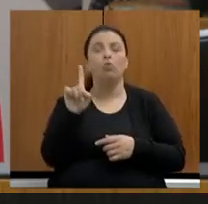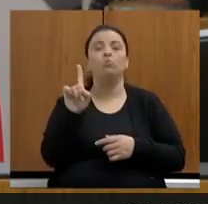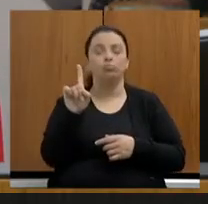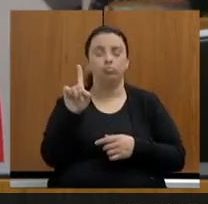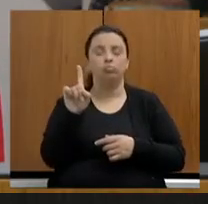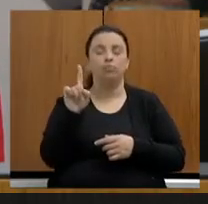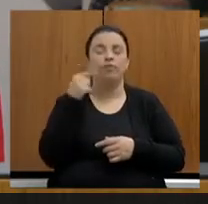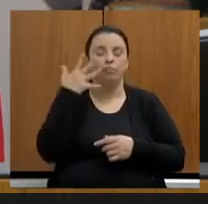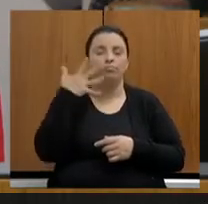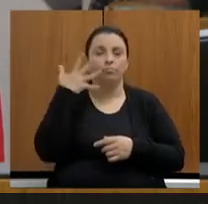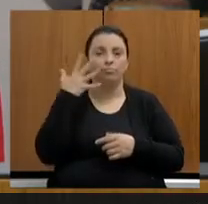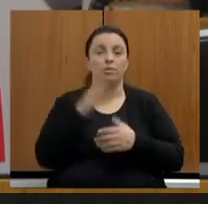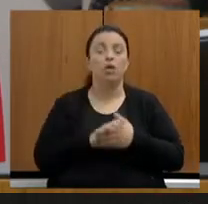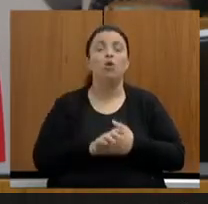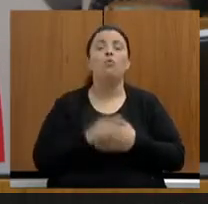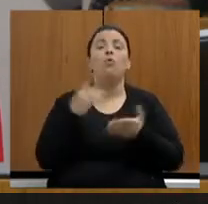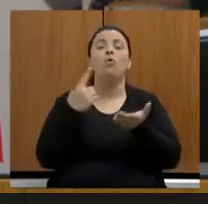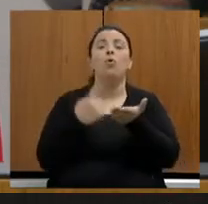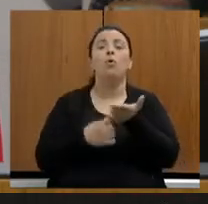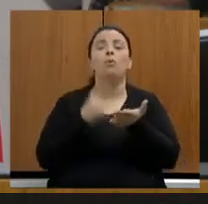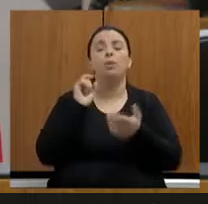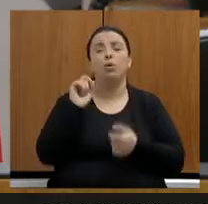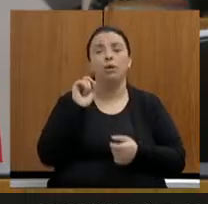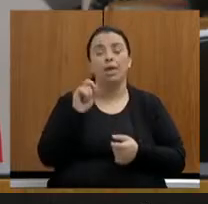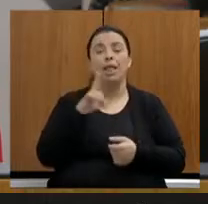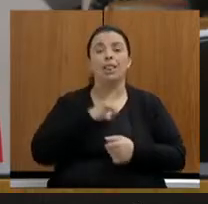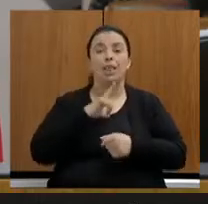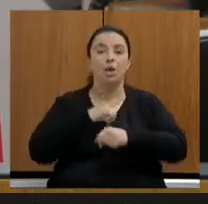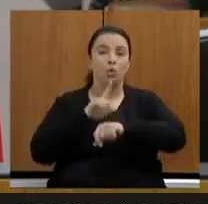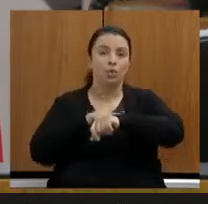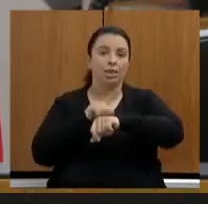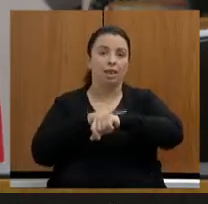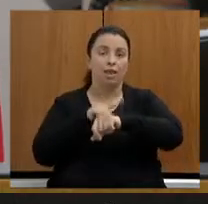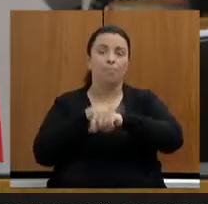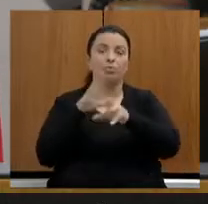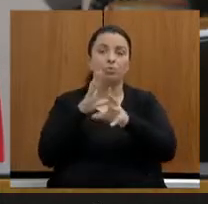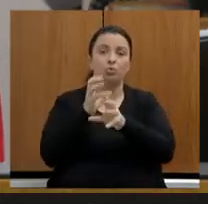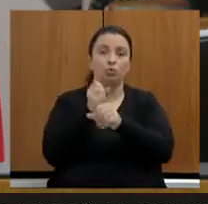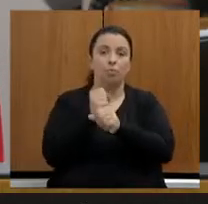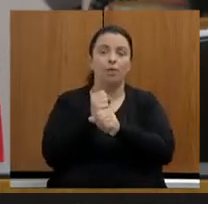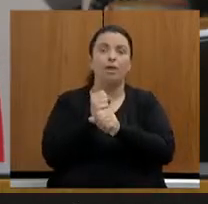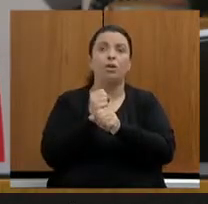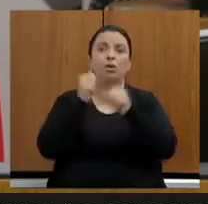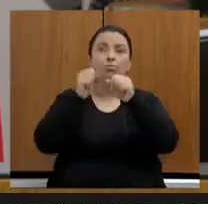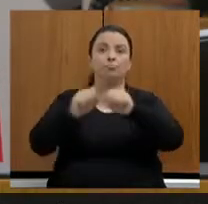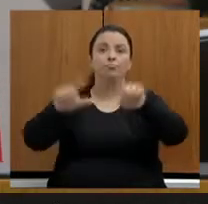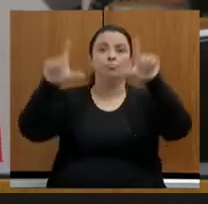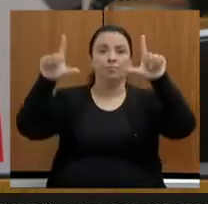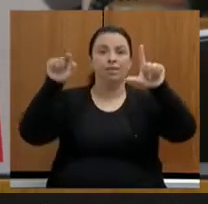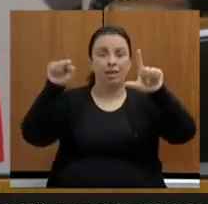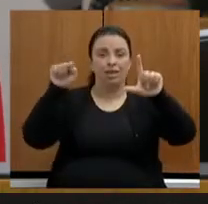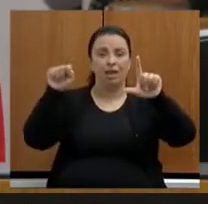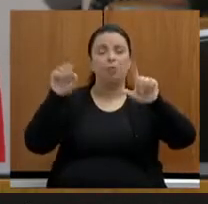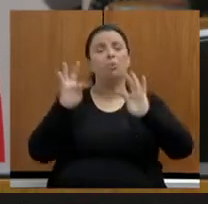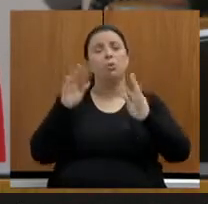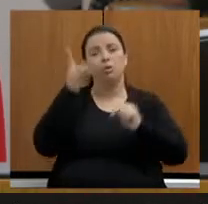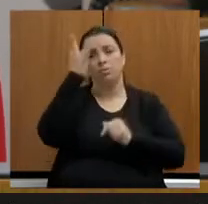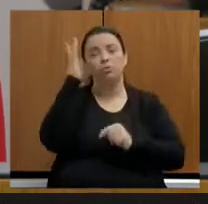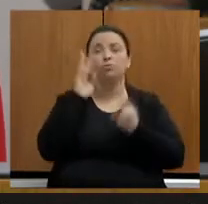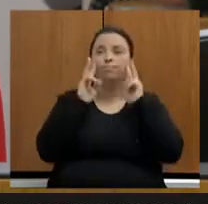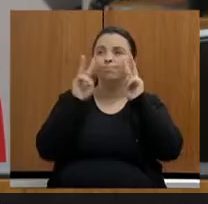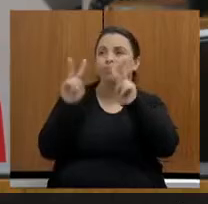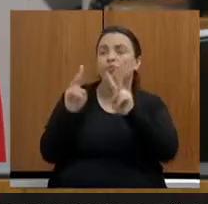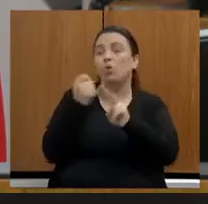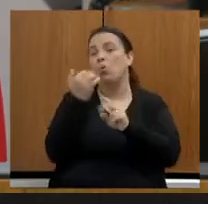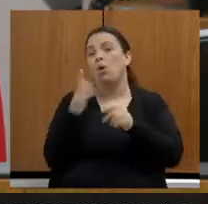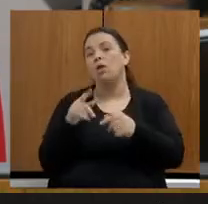sempre ali nós vamos combinar de também o cronômetro Zinho ali na na tela para que todo mundo possa se reorientar